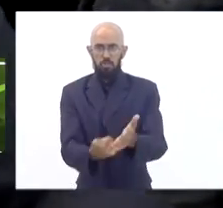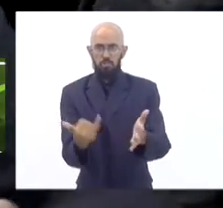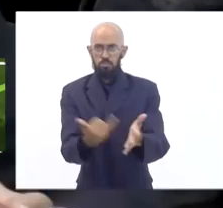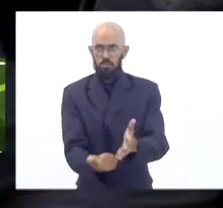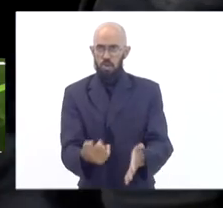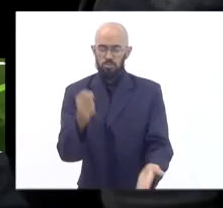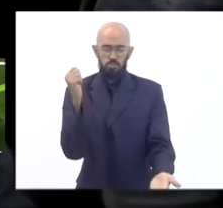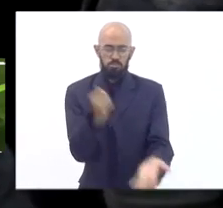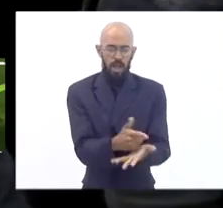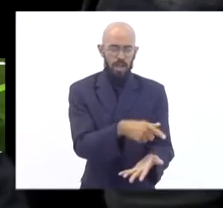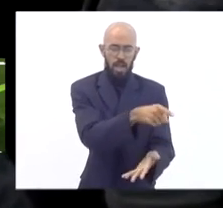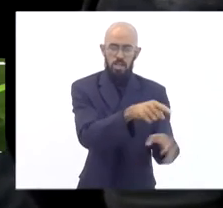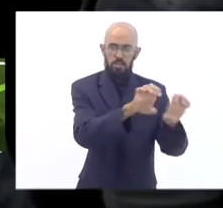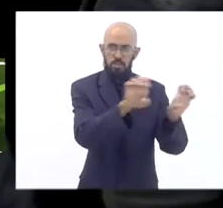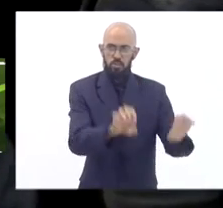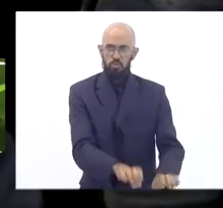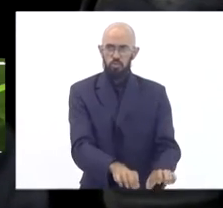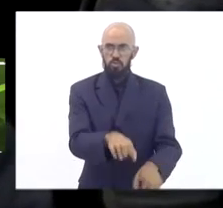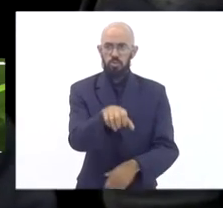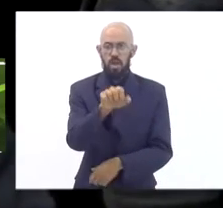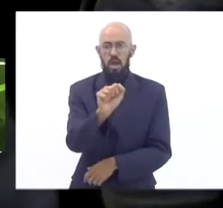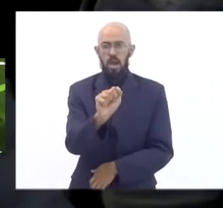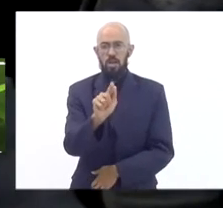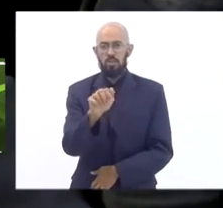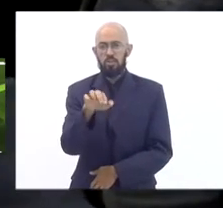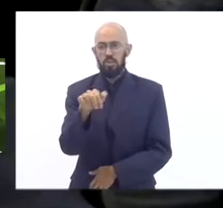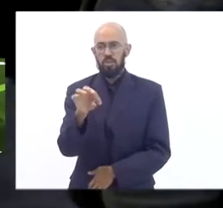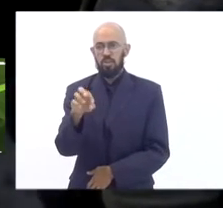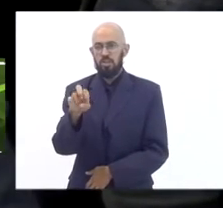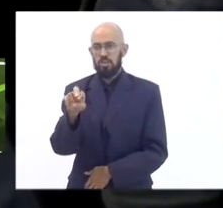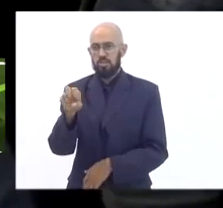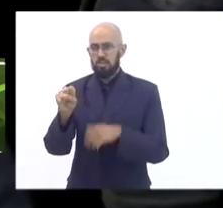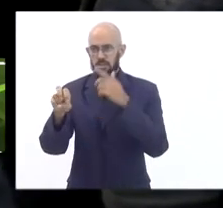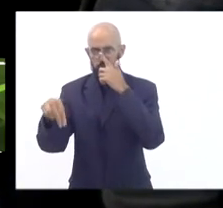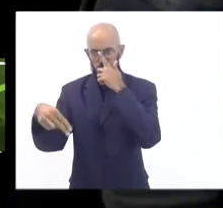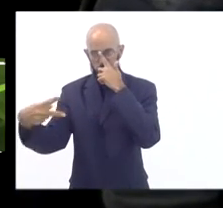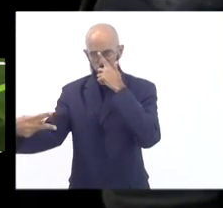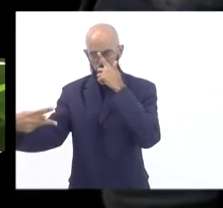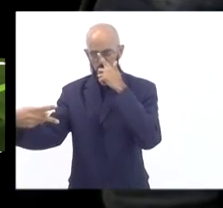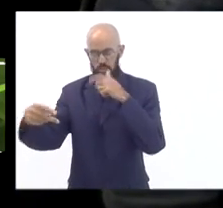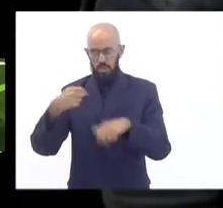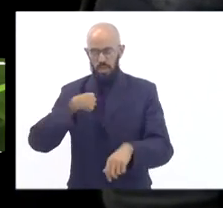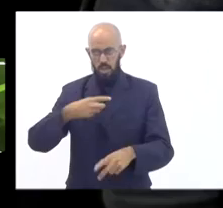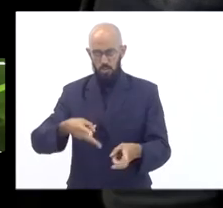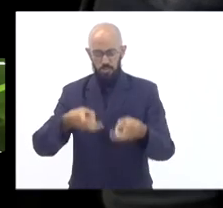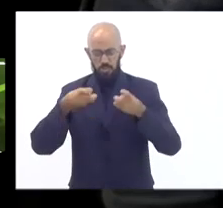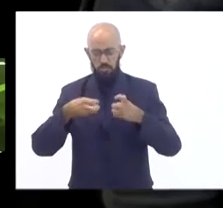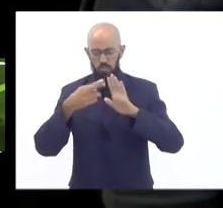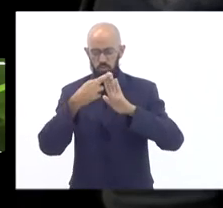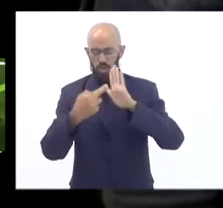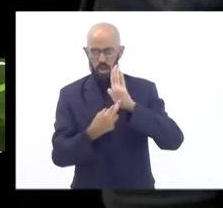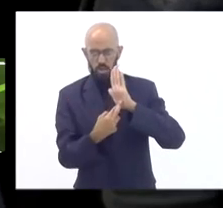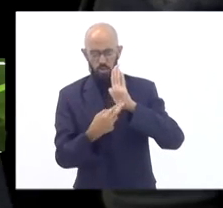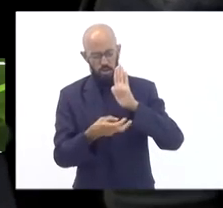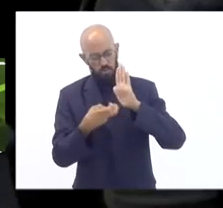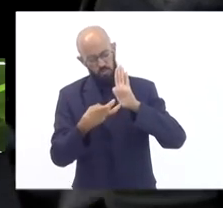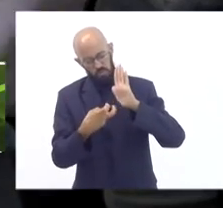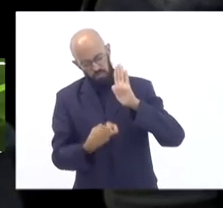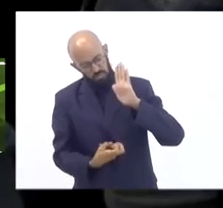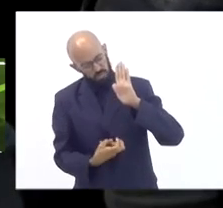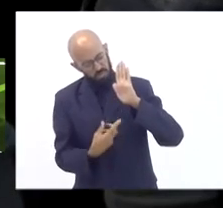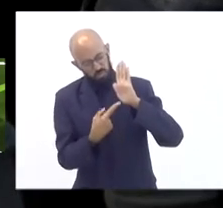custear essa estrutura da Getransp? Eu andei vendo muito rapidamente os últimos relatórios, e o